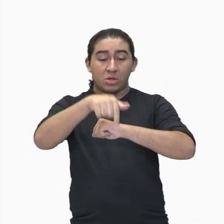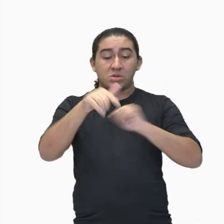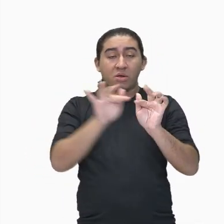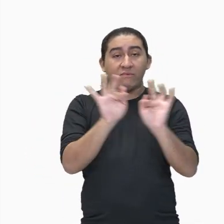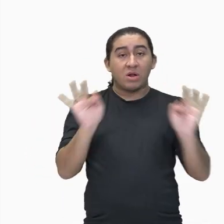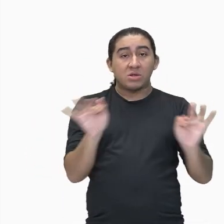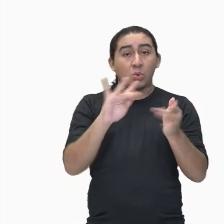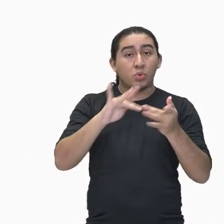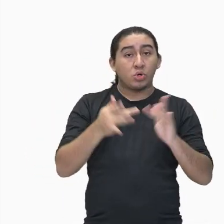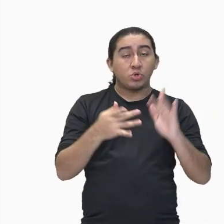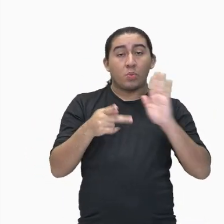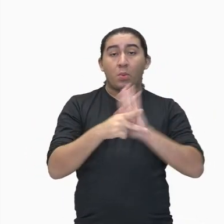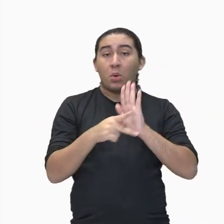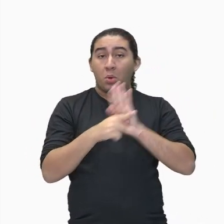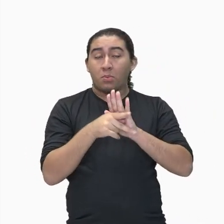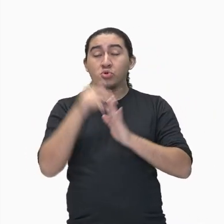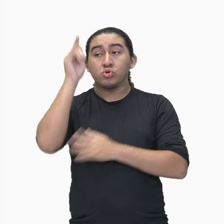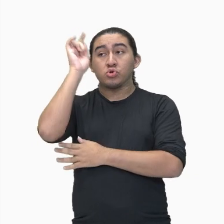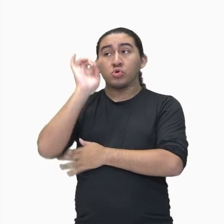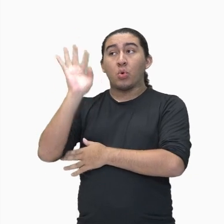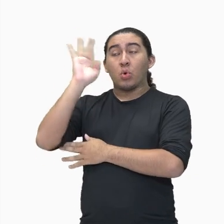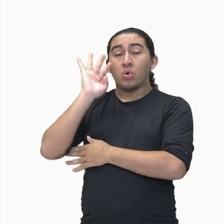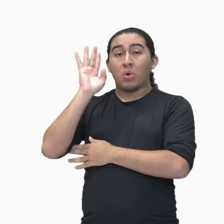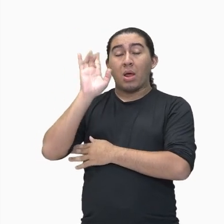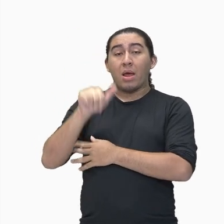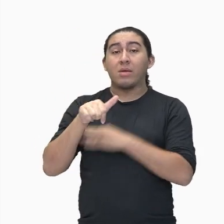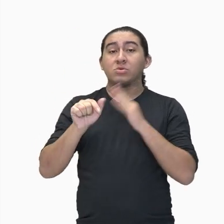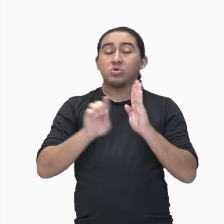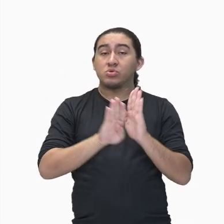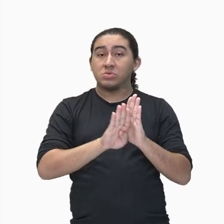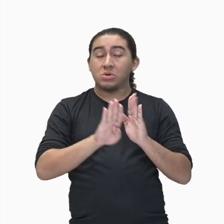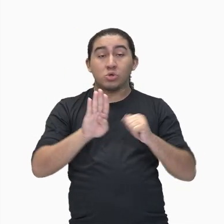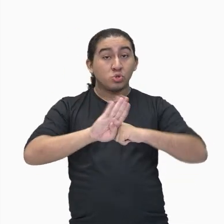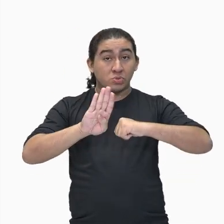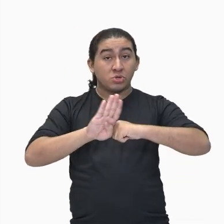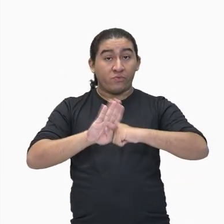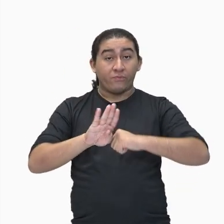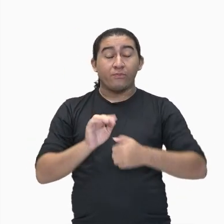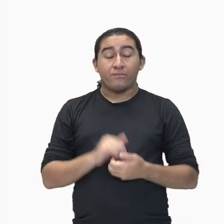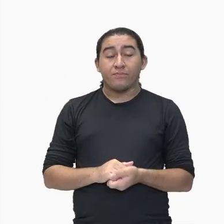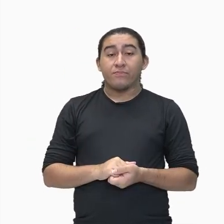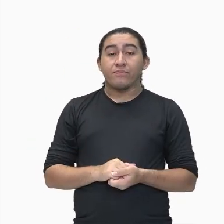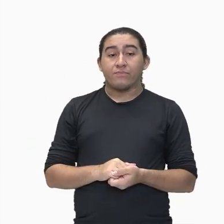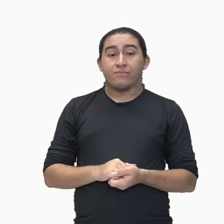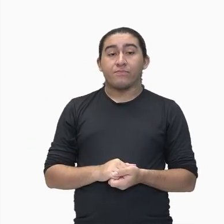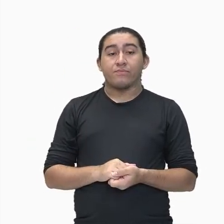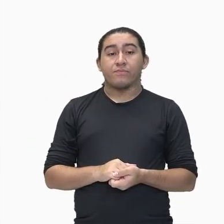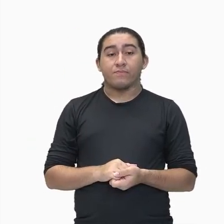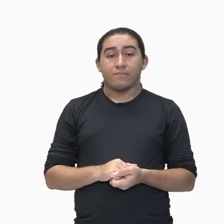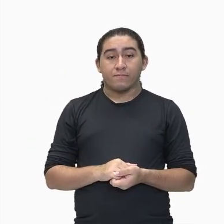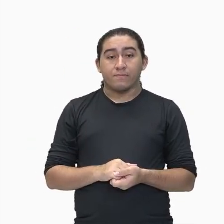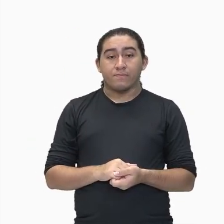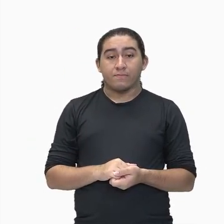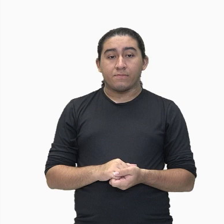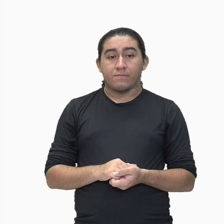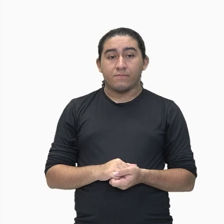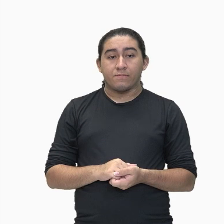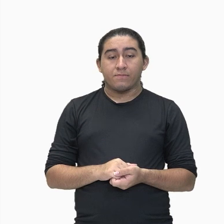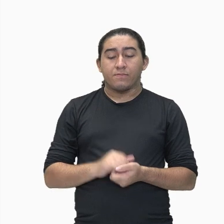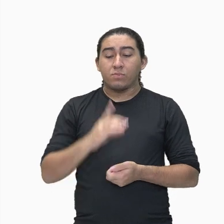aí caracterizando sonhos, que é o substantivo. Os doces,